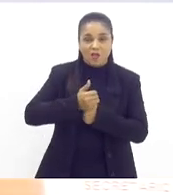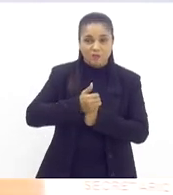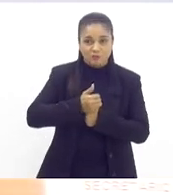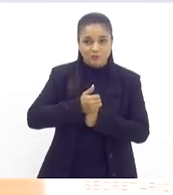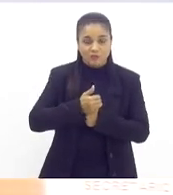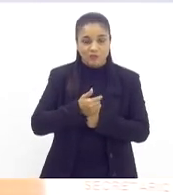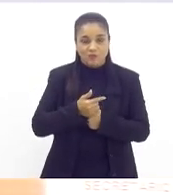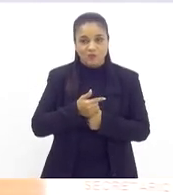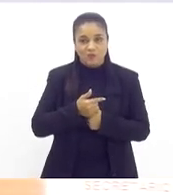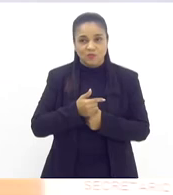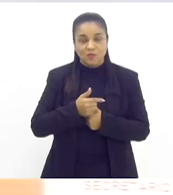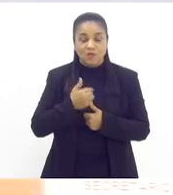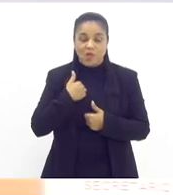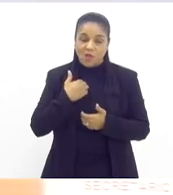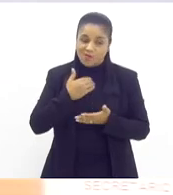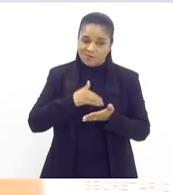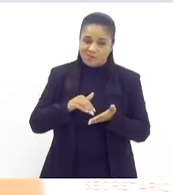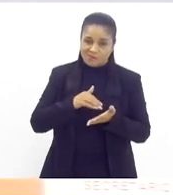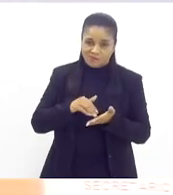Eu não sei, secretário, assim,